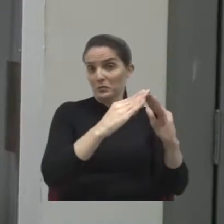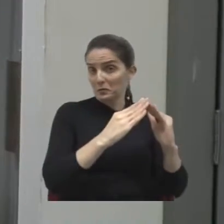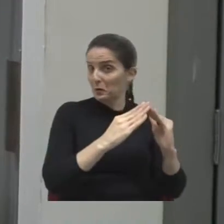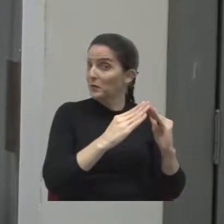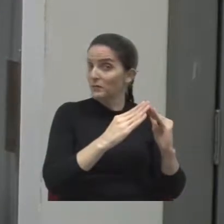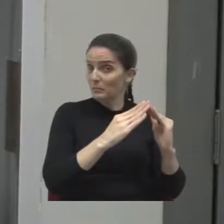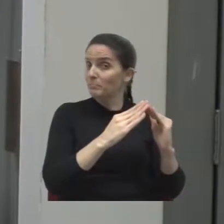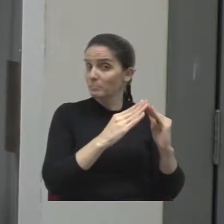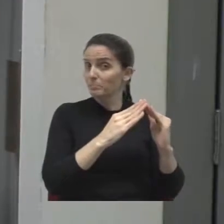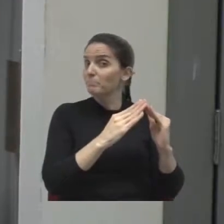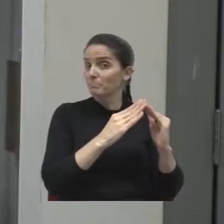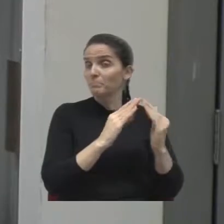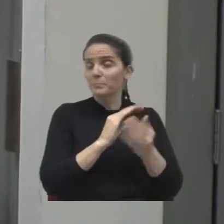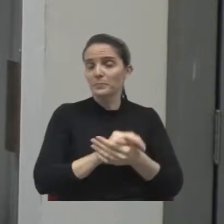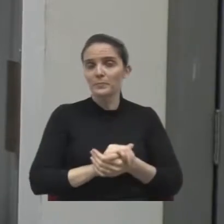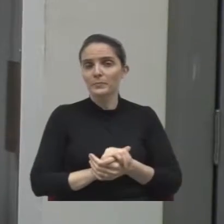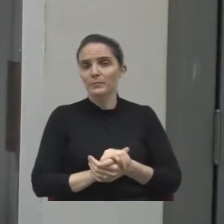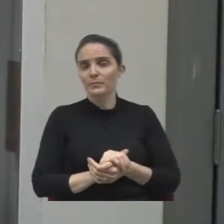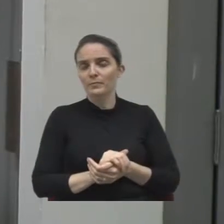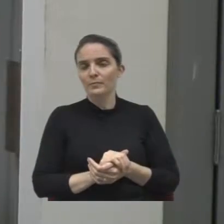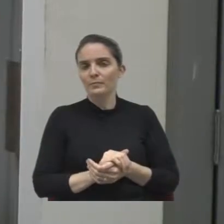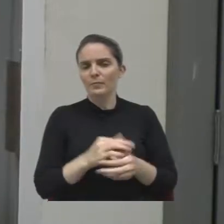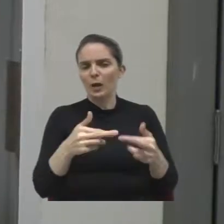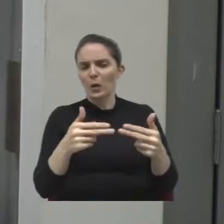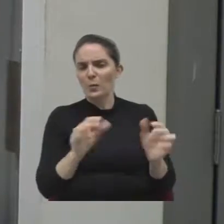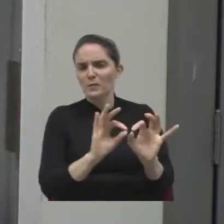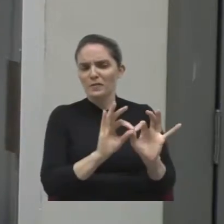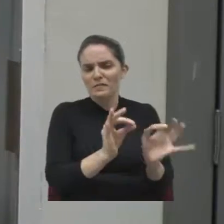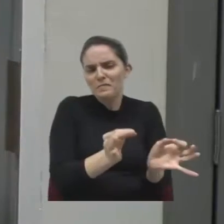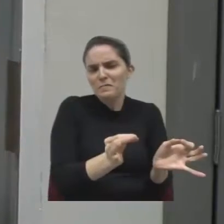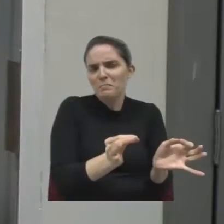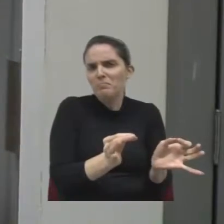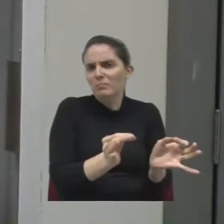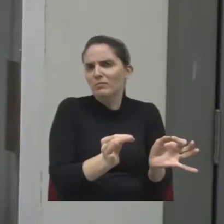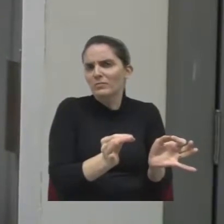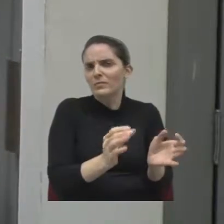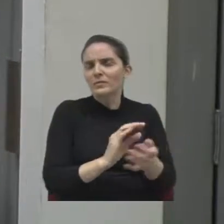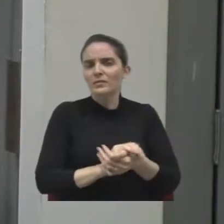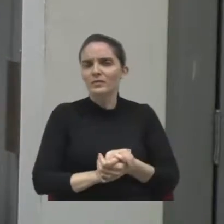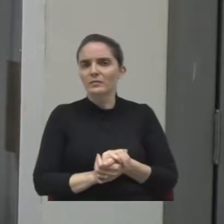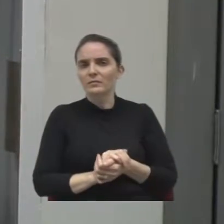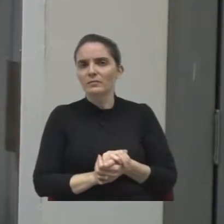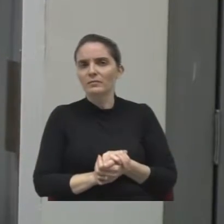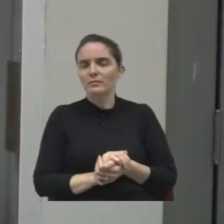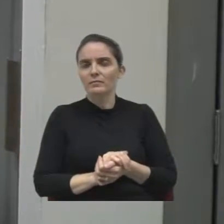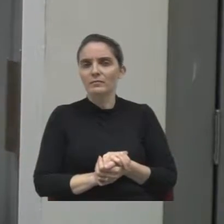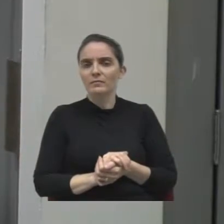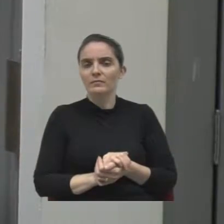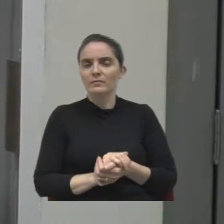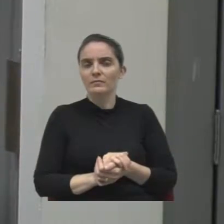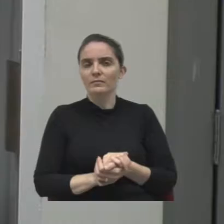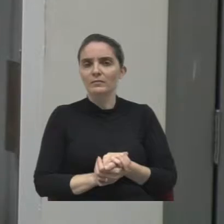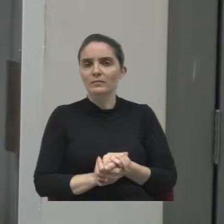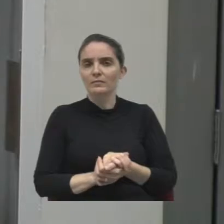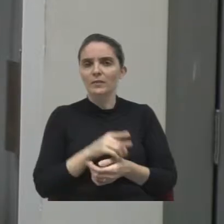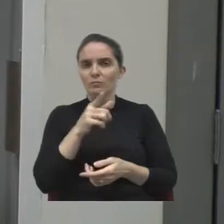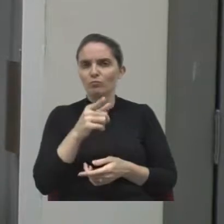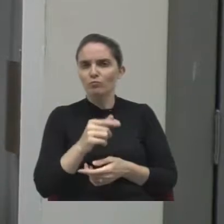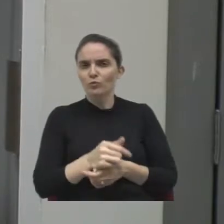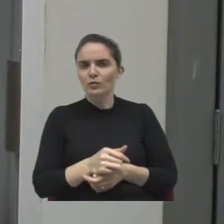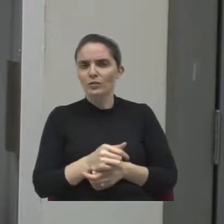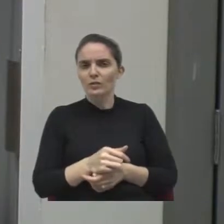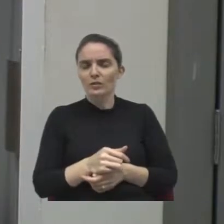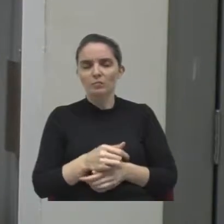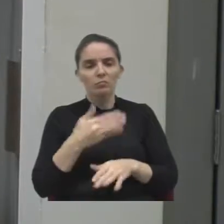né? Com pequenas mudanças, né? E quando você se atenta e quando você cria o hábito, você já está